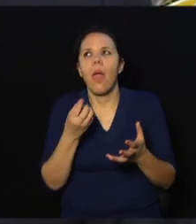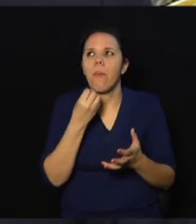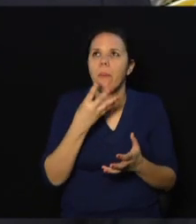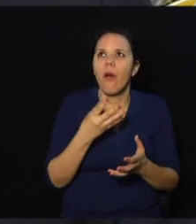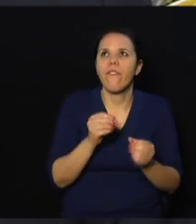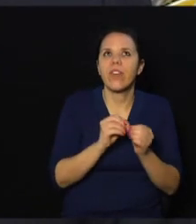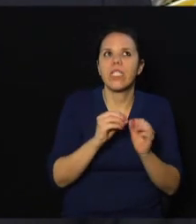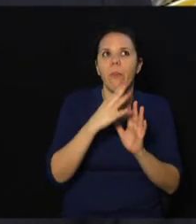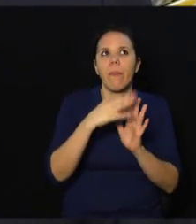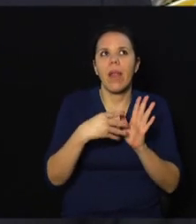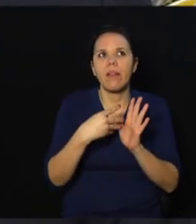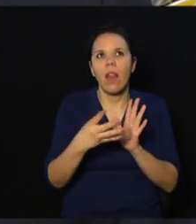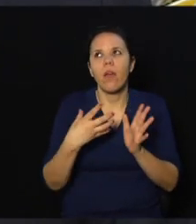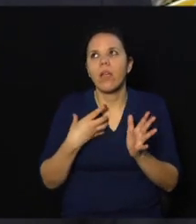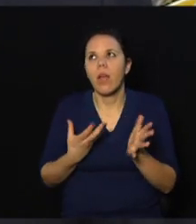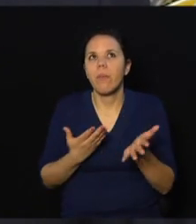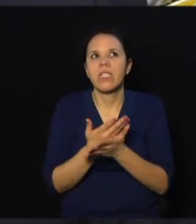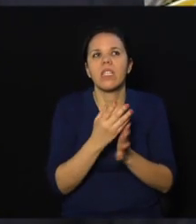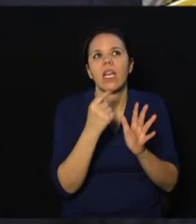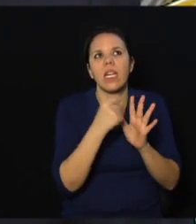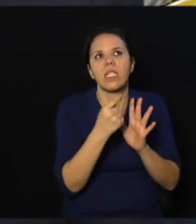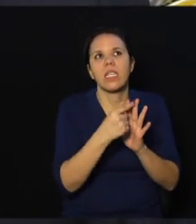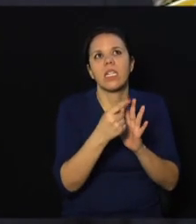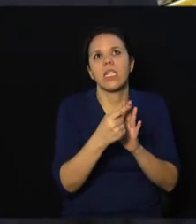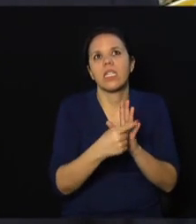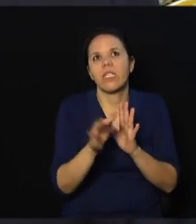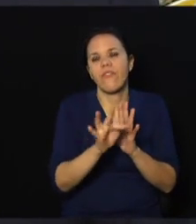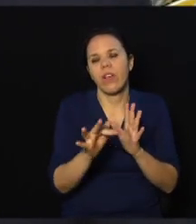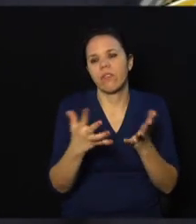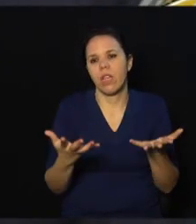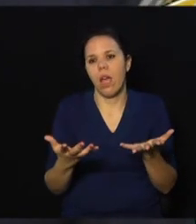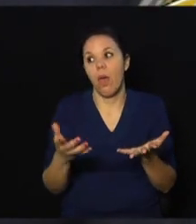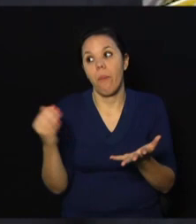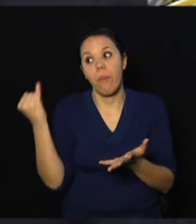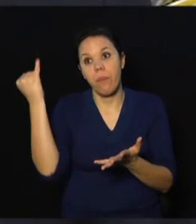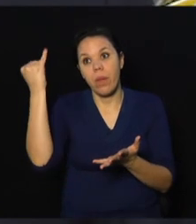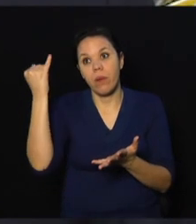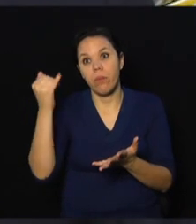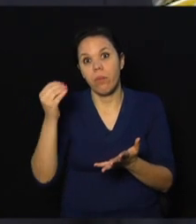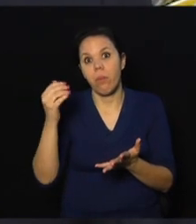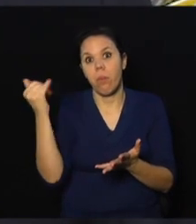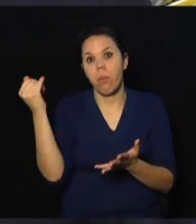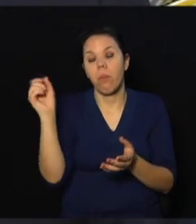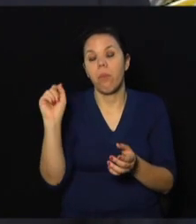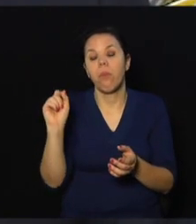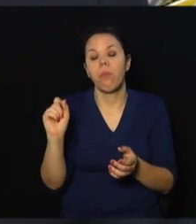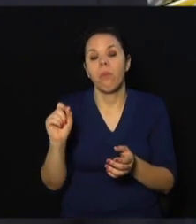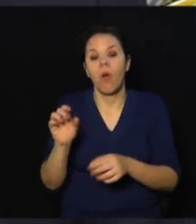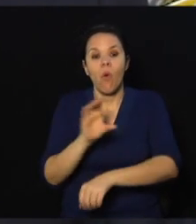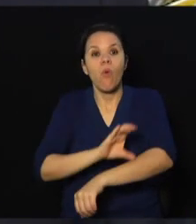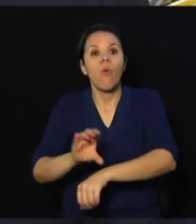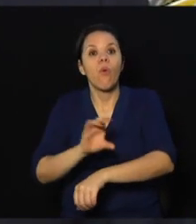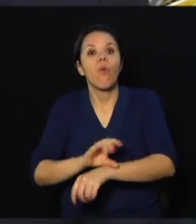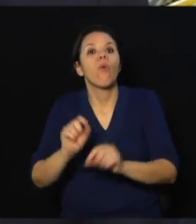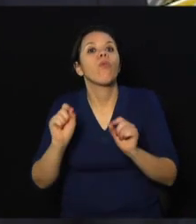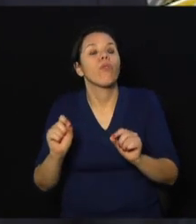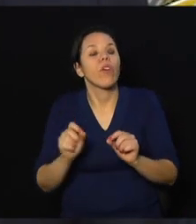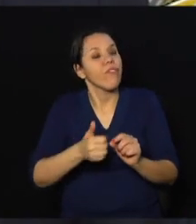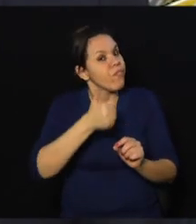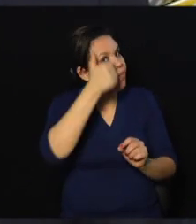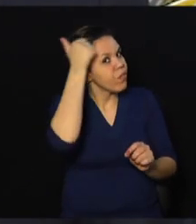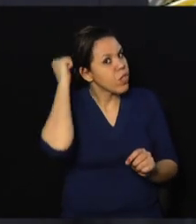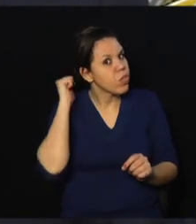quero passar em tal universidade. Acho que o primeiro ponto é o curso, né? Eu acho que o principal para qualquer estudante